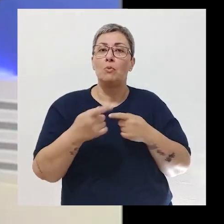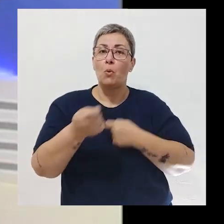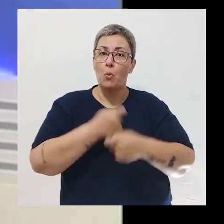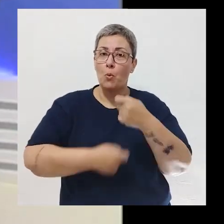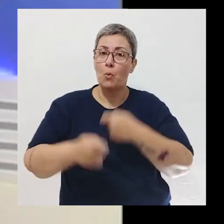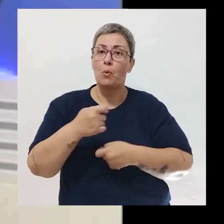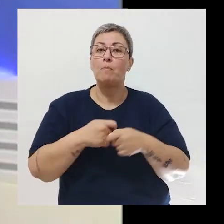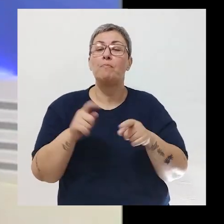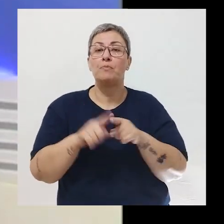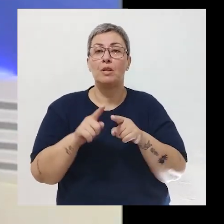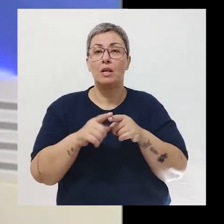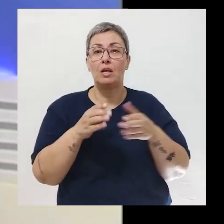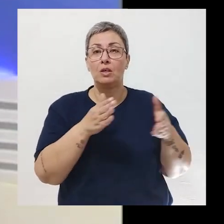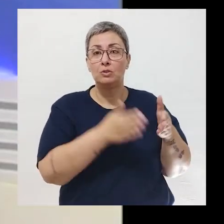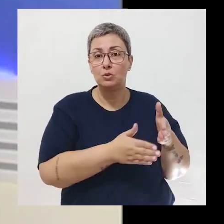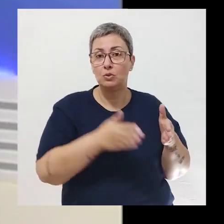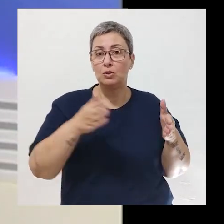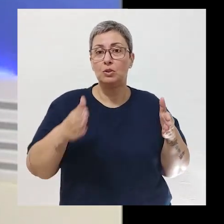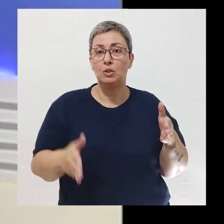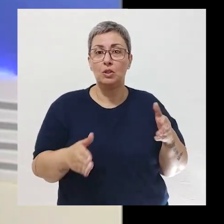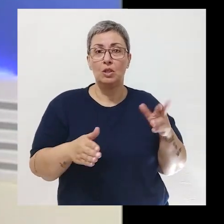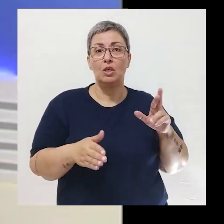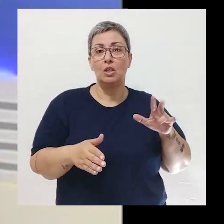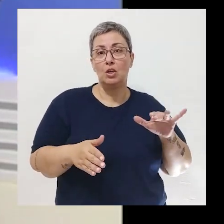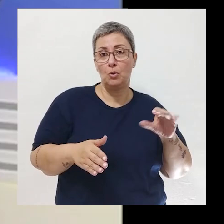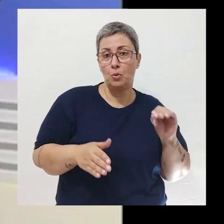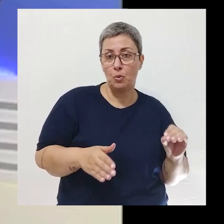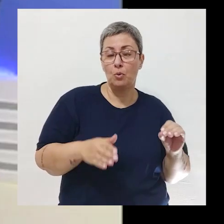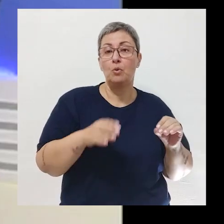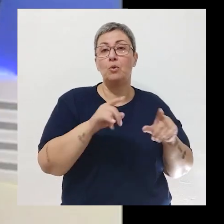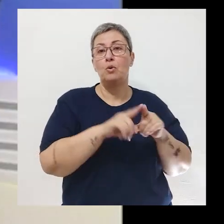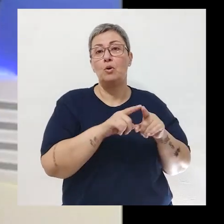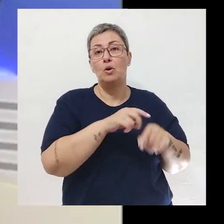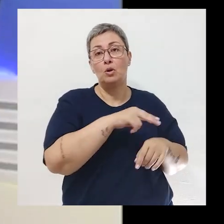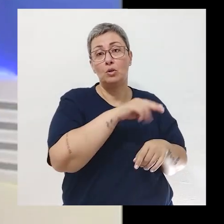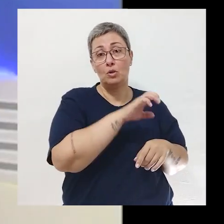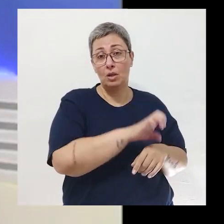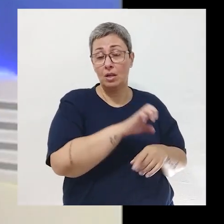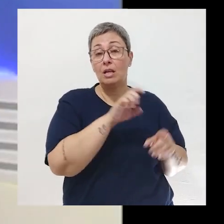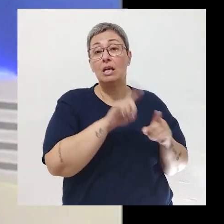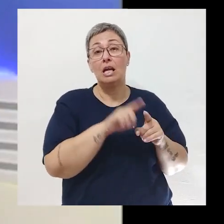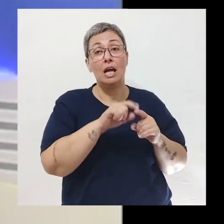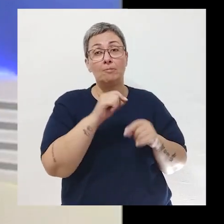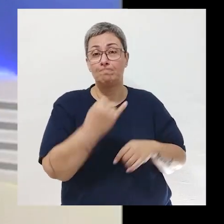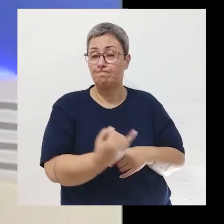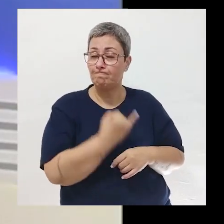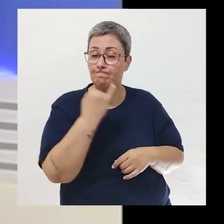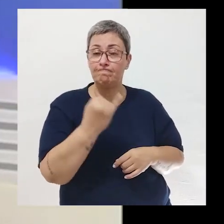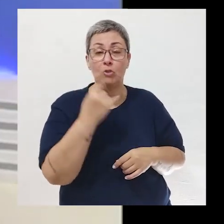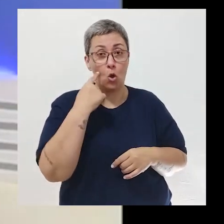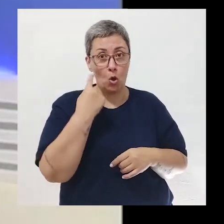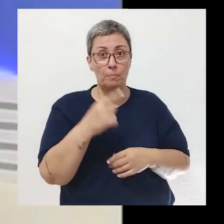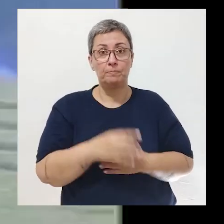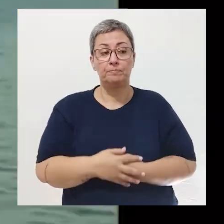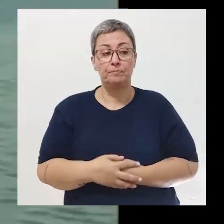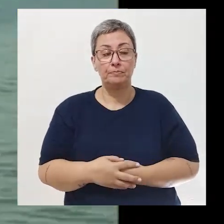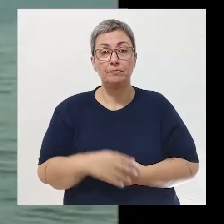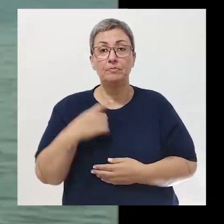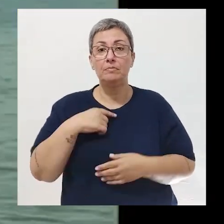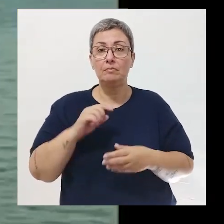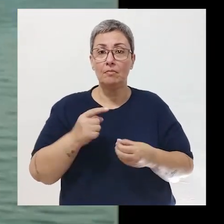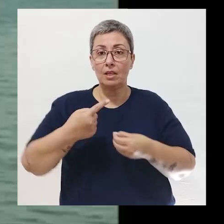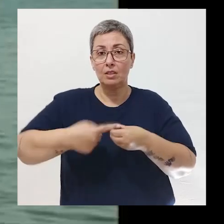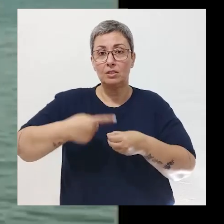nossa economia. E os trechos em que o rio passa aqui pela região noroeste têm função fundamental, dá só uma olhada.